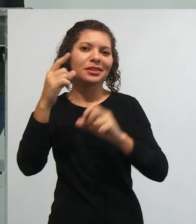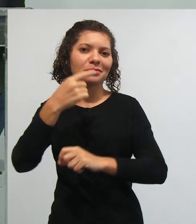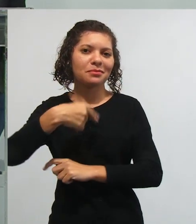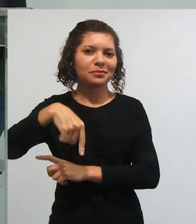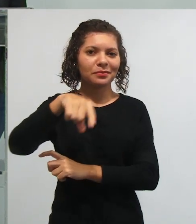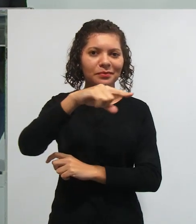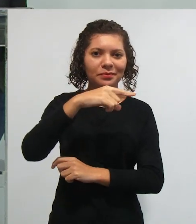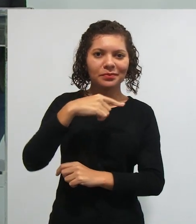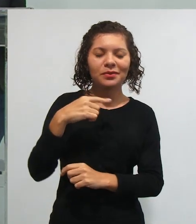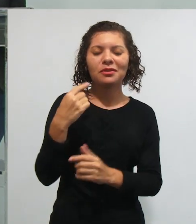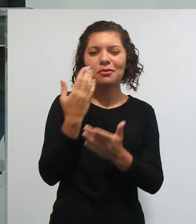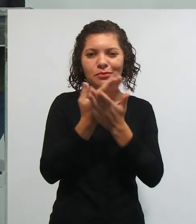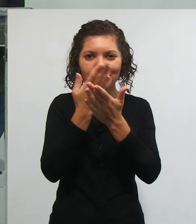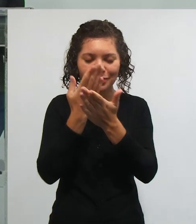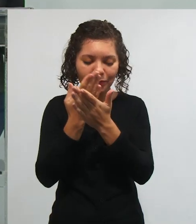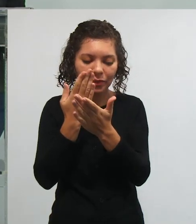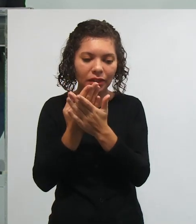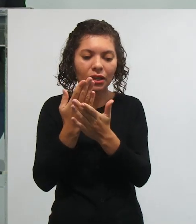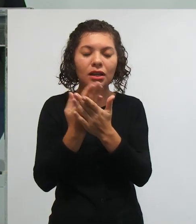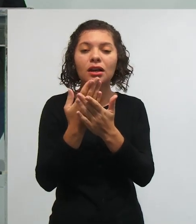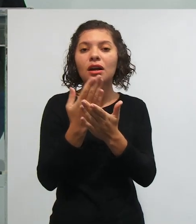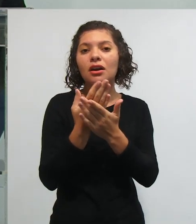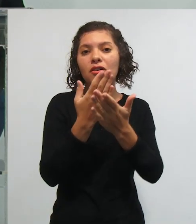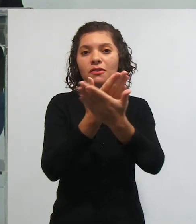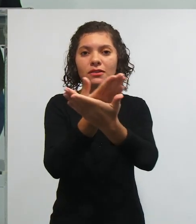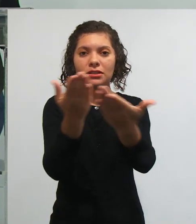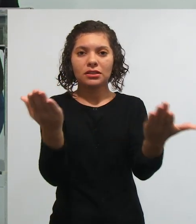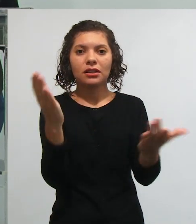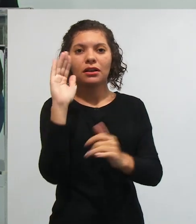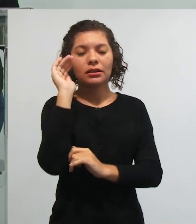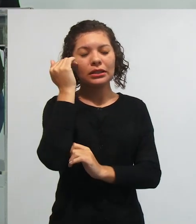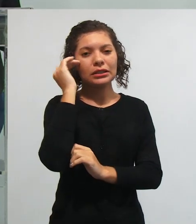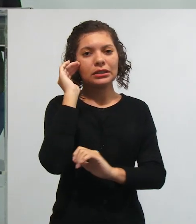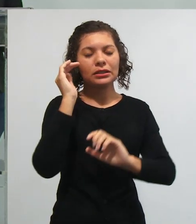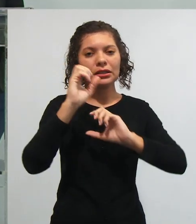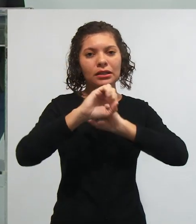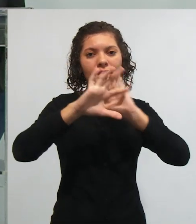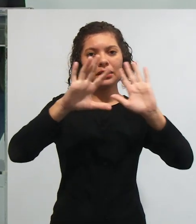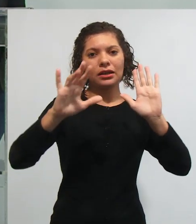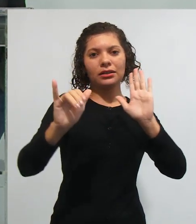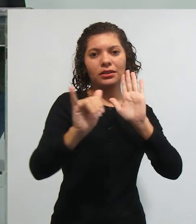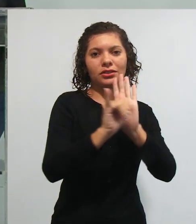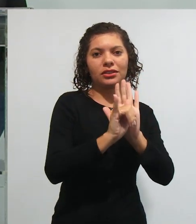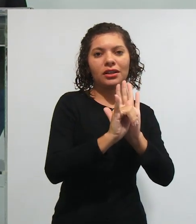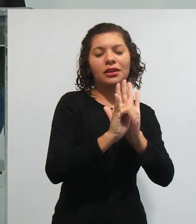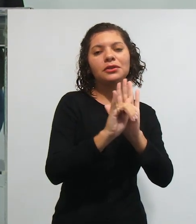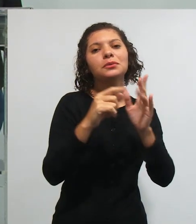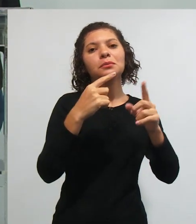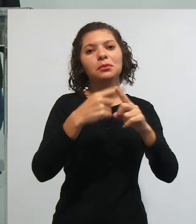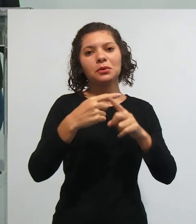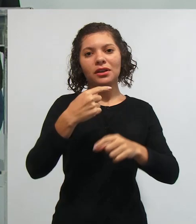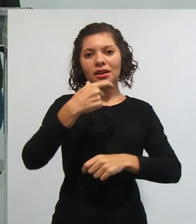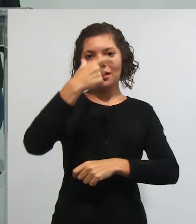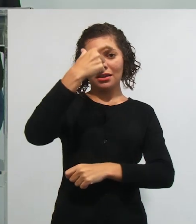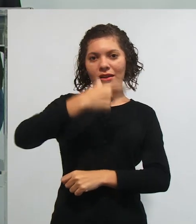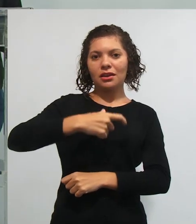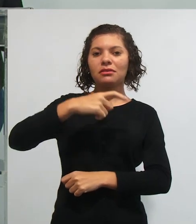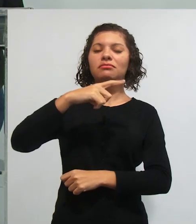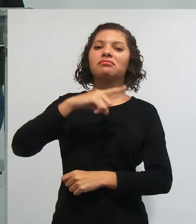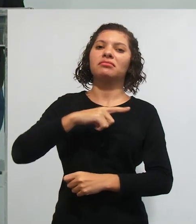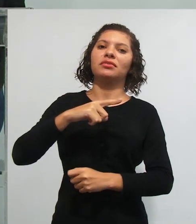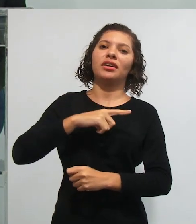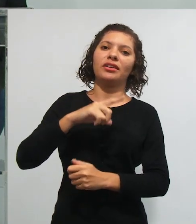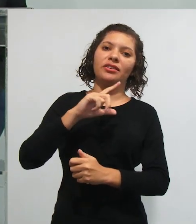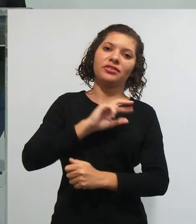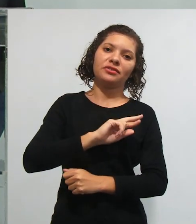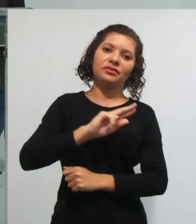trabalhar vocês vão compreender que essa identidade ela só existe porque nós temos essa diferença na